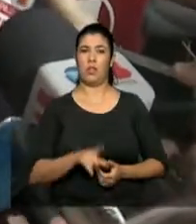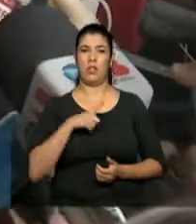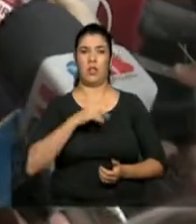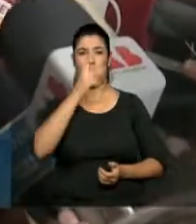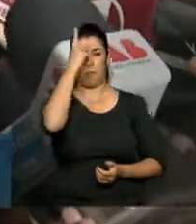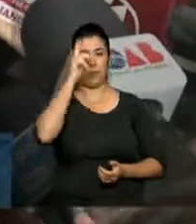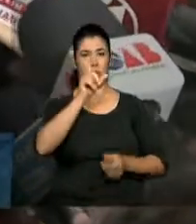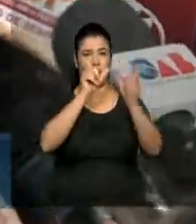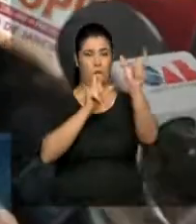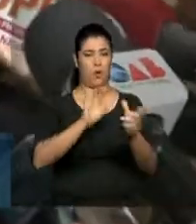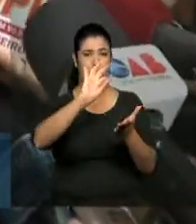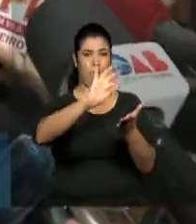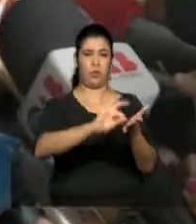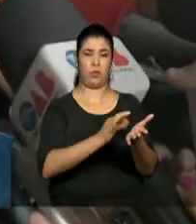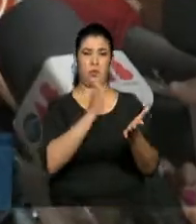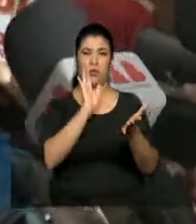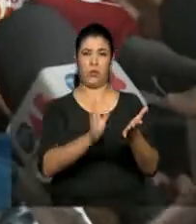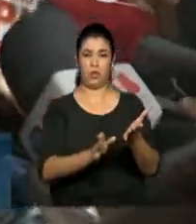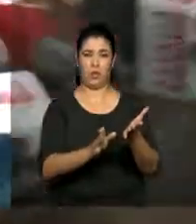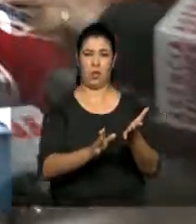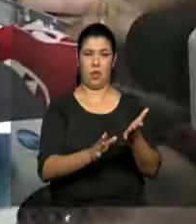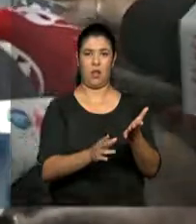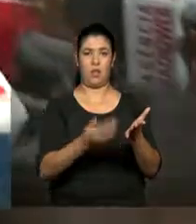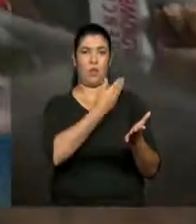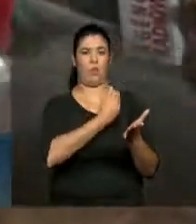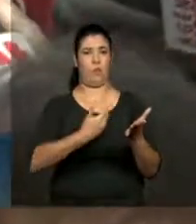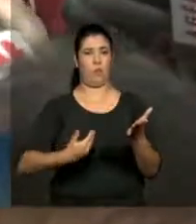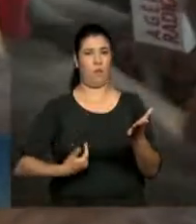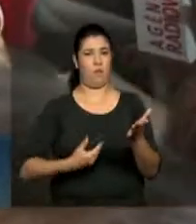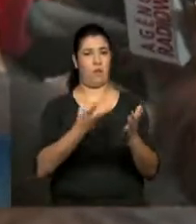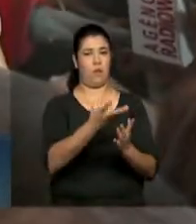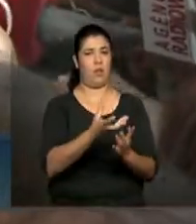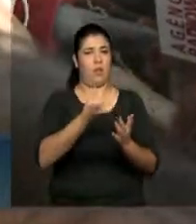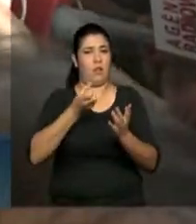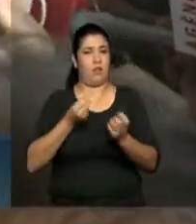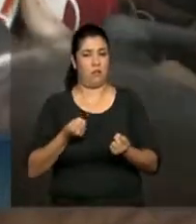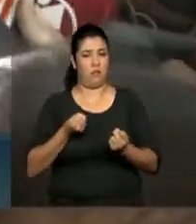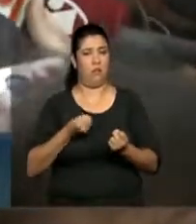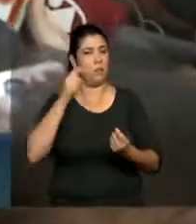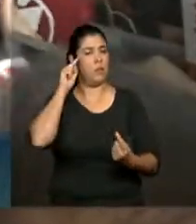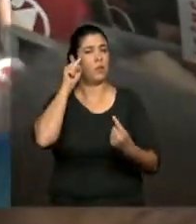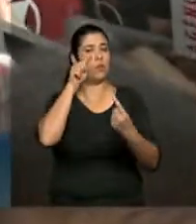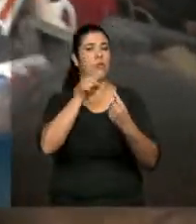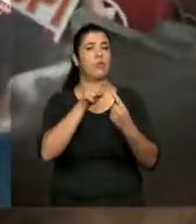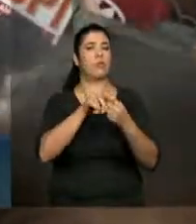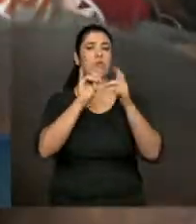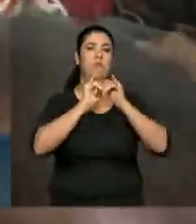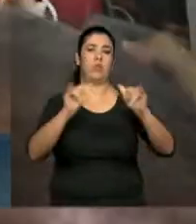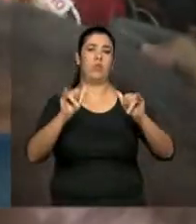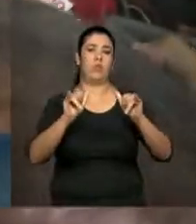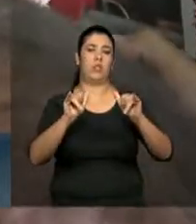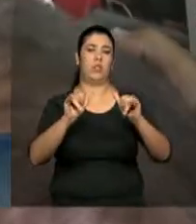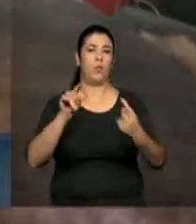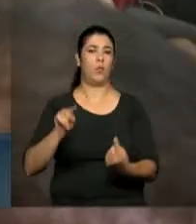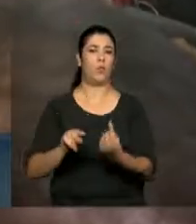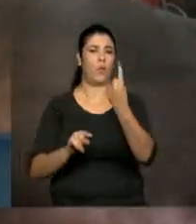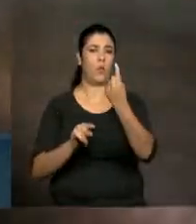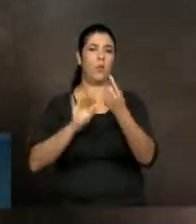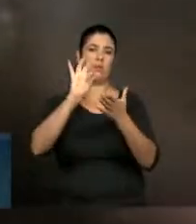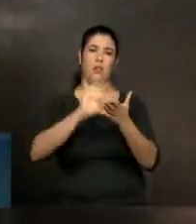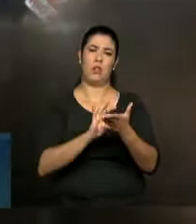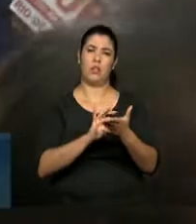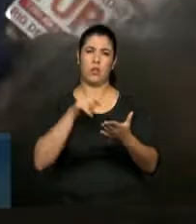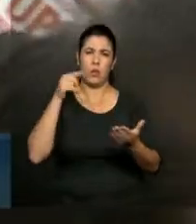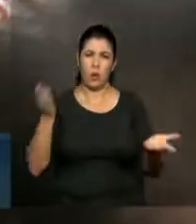informação e é responsabilidade do governo receber. É esse o objetivo. Eu não estou dizendo que nós vamos fazer isso hoje,